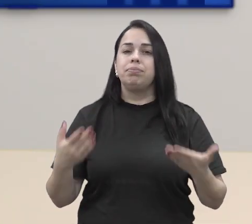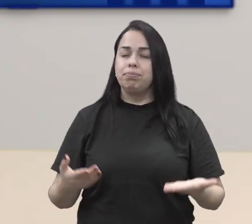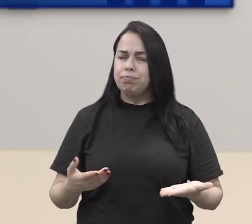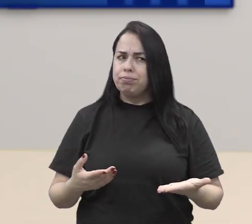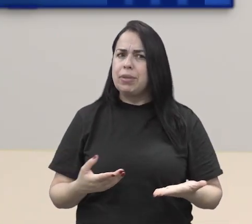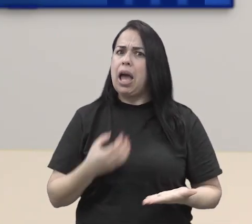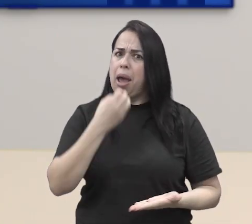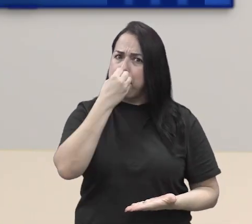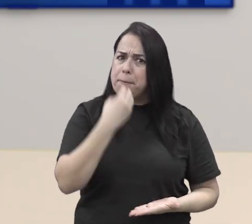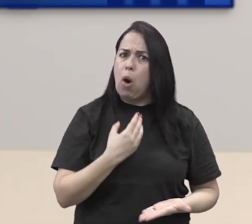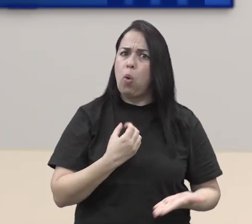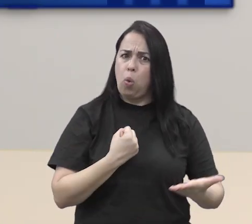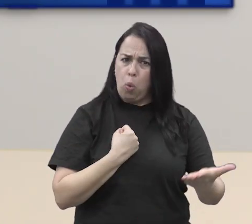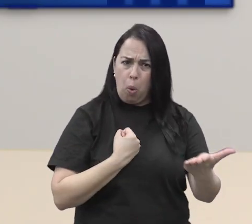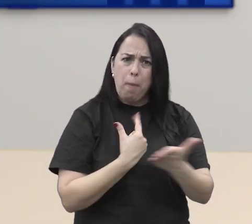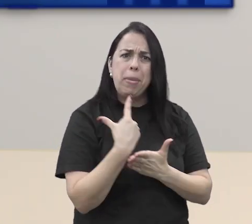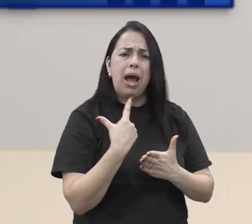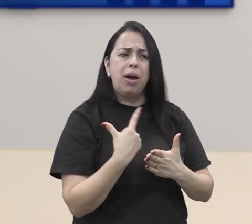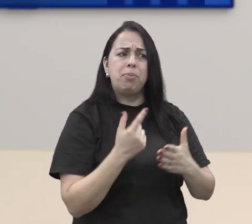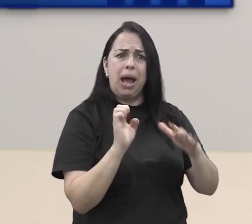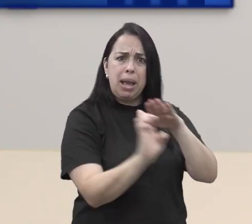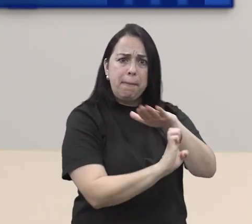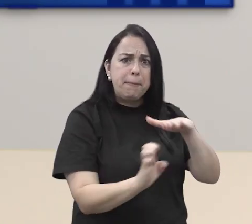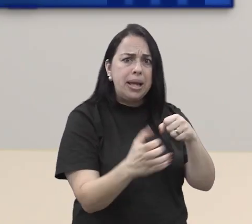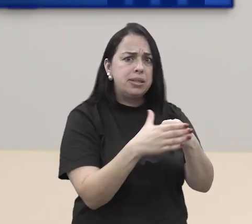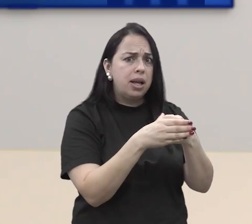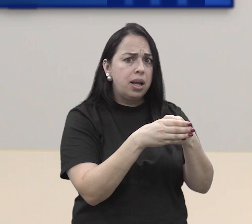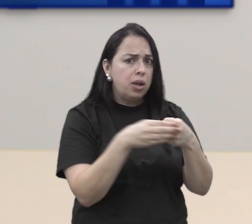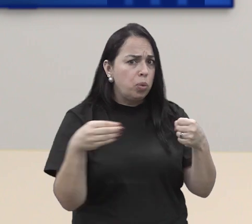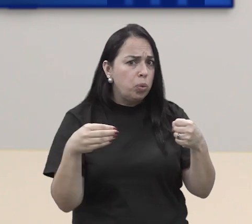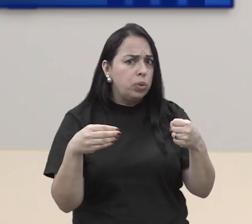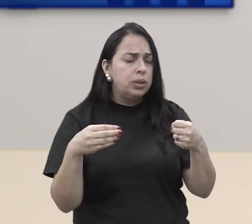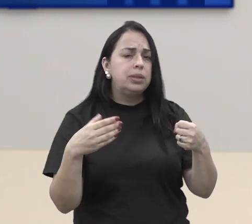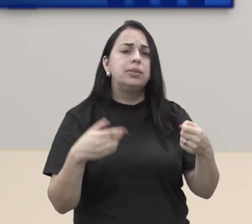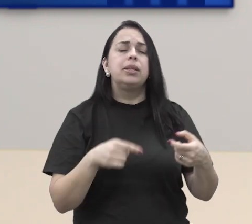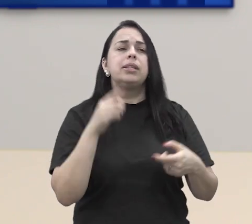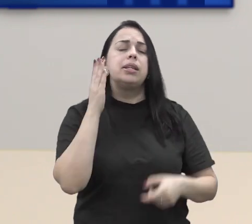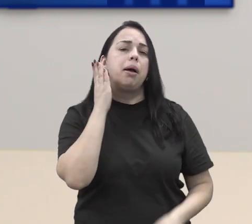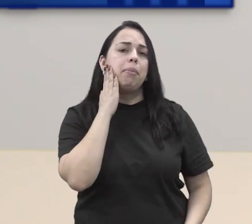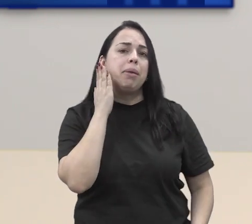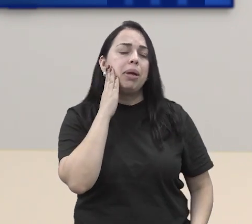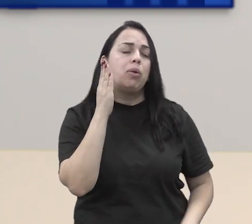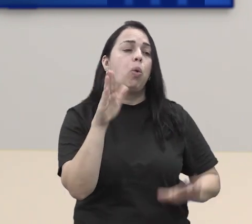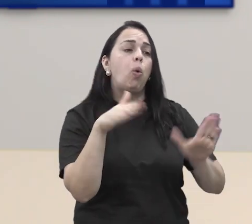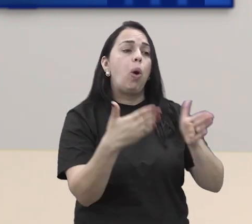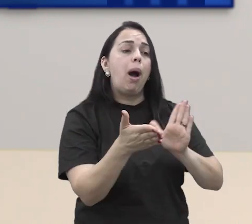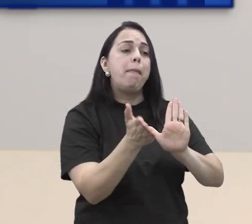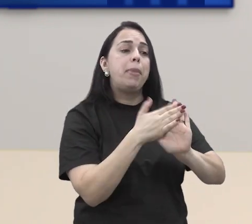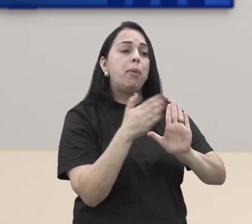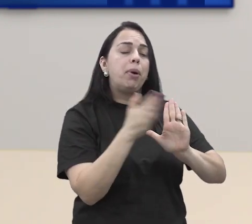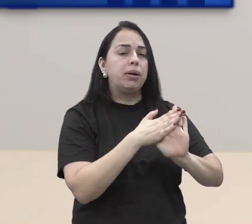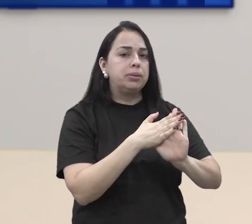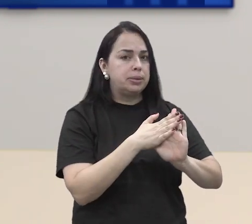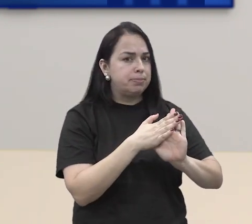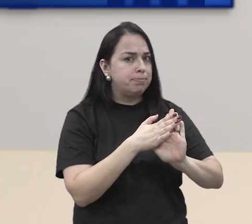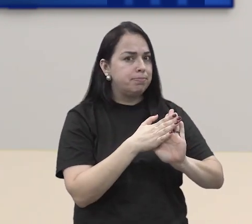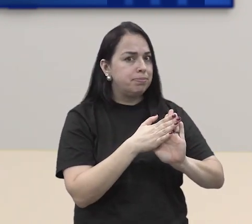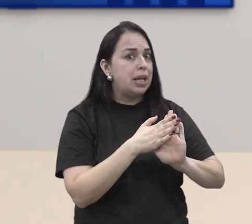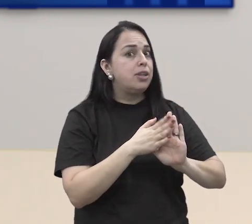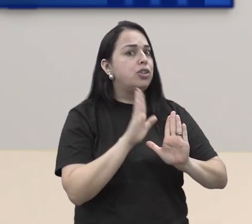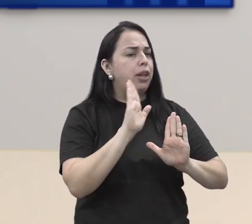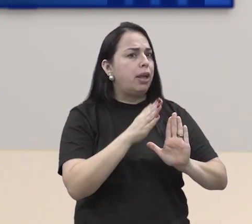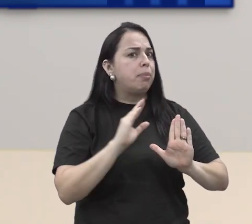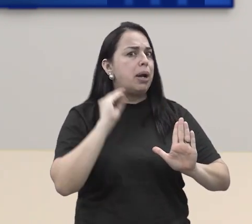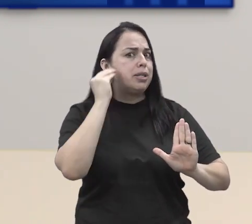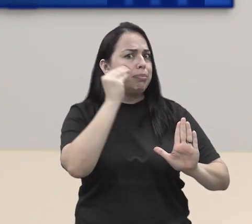vale a pena comprar uma franquia? Veja, se o negócio que essa franquia propõe traz uma experiência